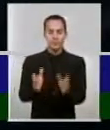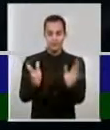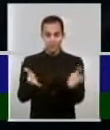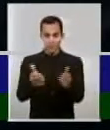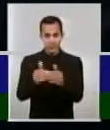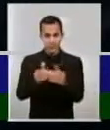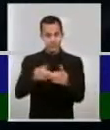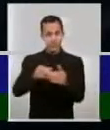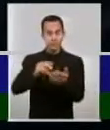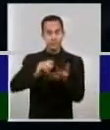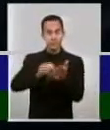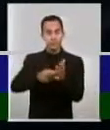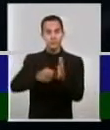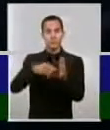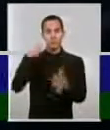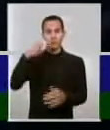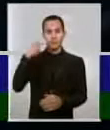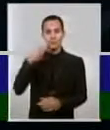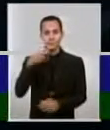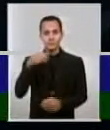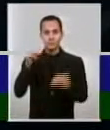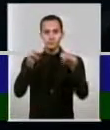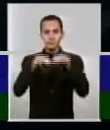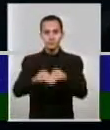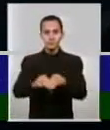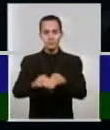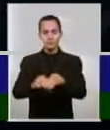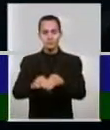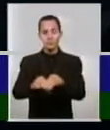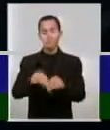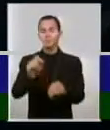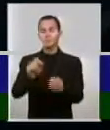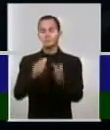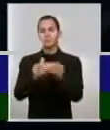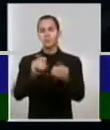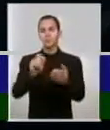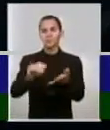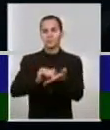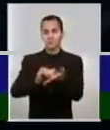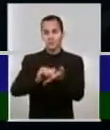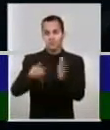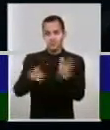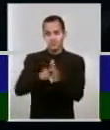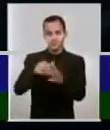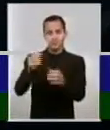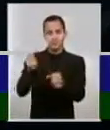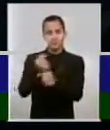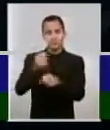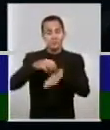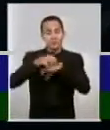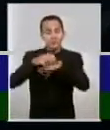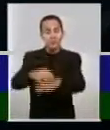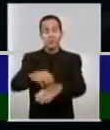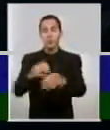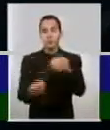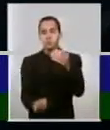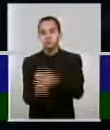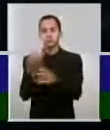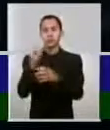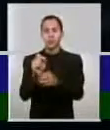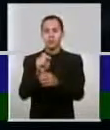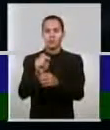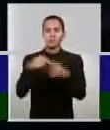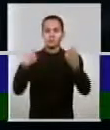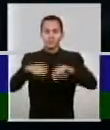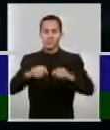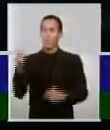Requerimento apresentado pelo vereador Marquinho do Megabox, que solicita a Secretaria Municipal de Transportes a criação em